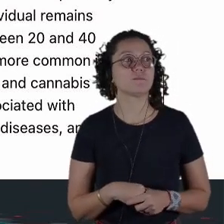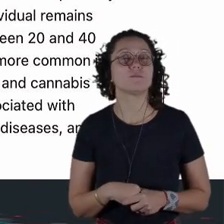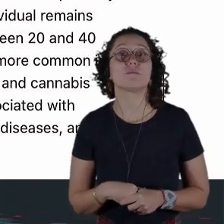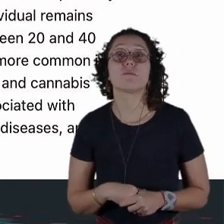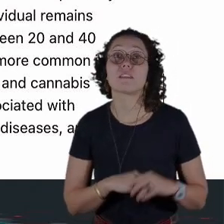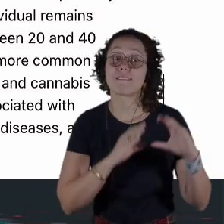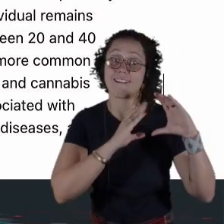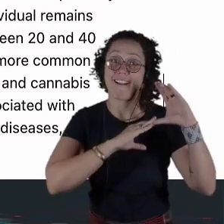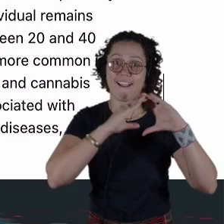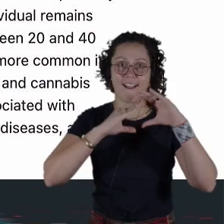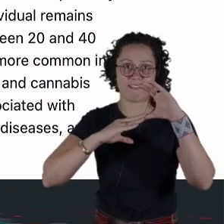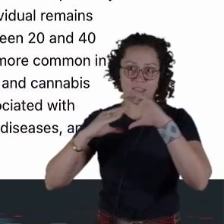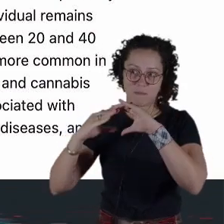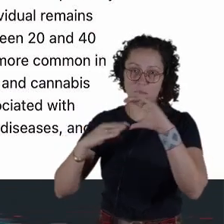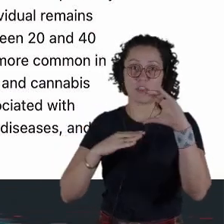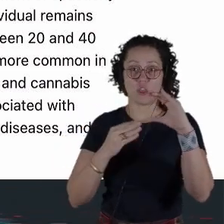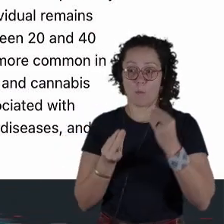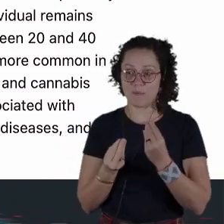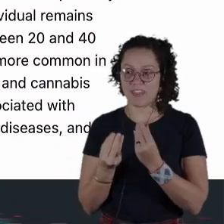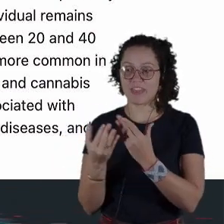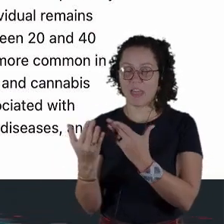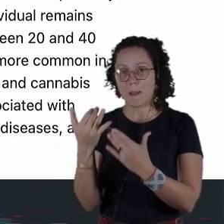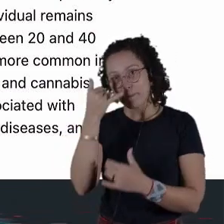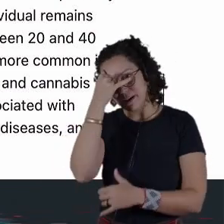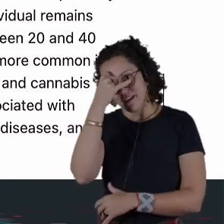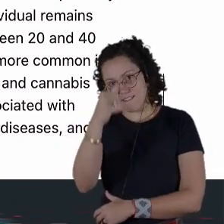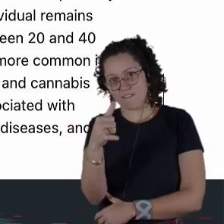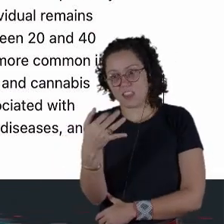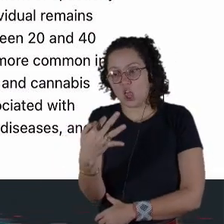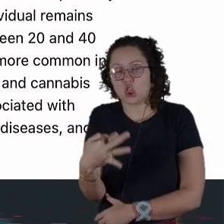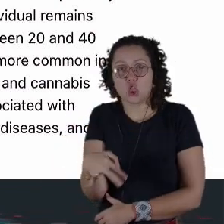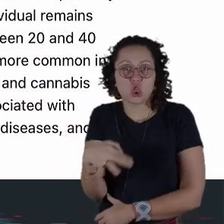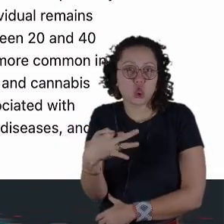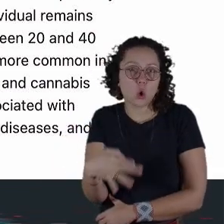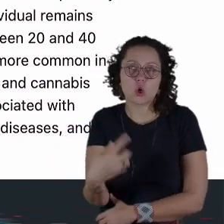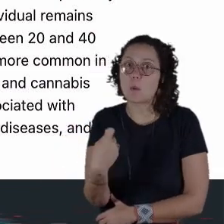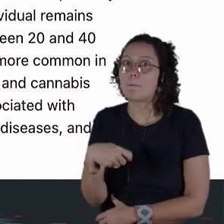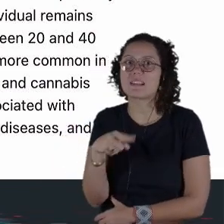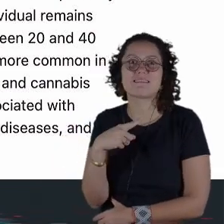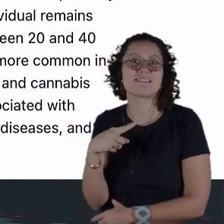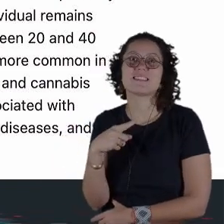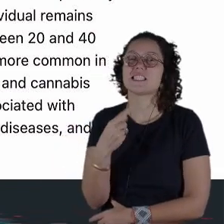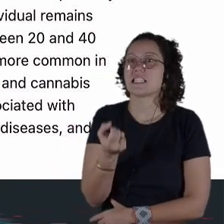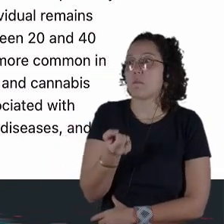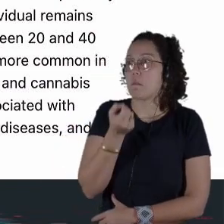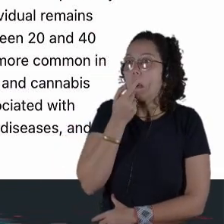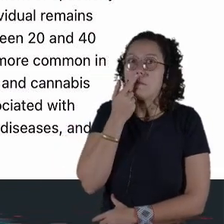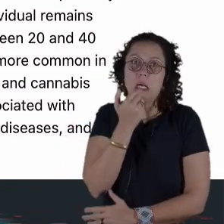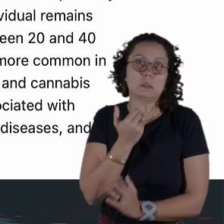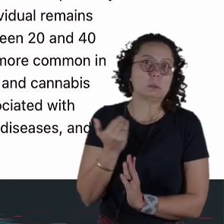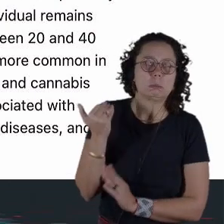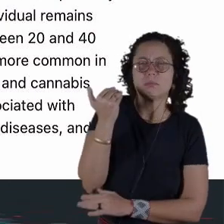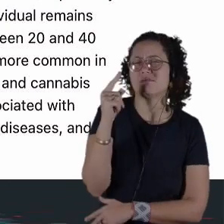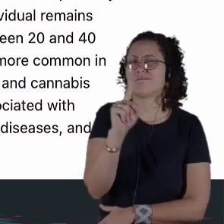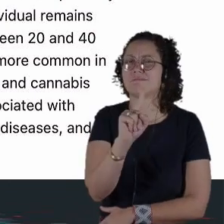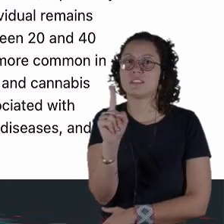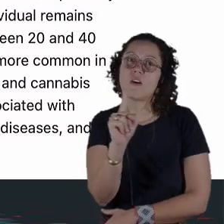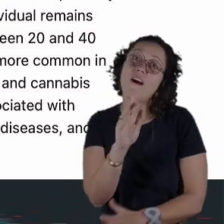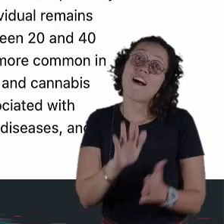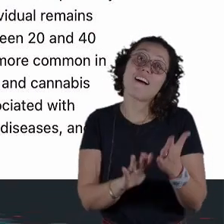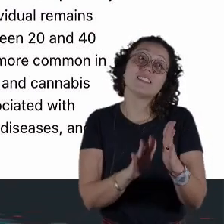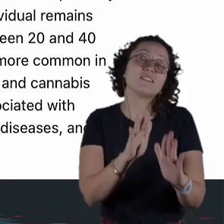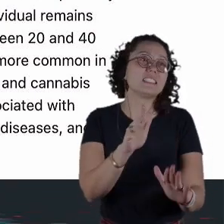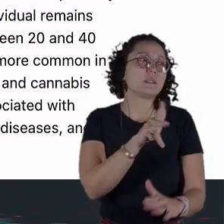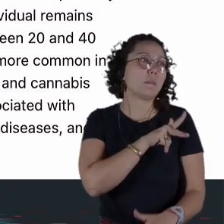Tetraidrocannabinol, para dor, não precisa doses altas. É um risco de devenir paciente dependente,